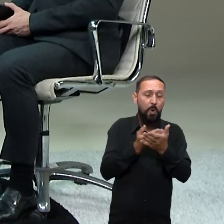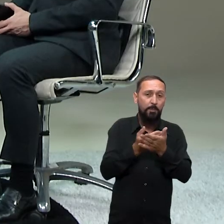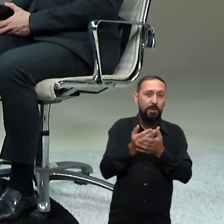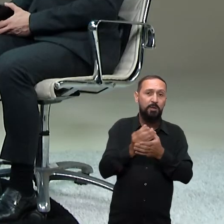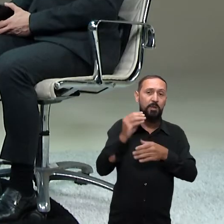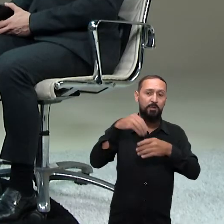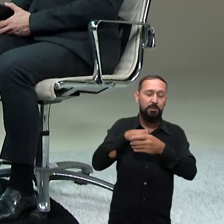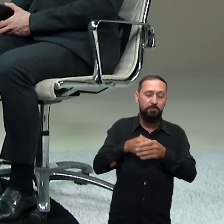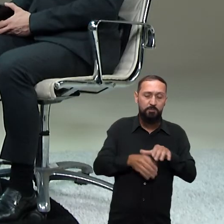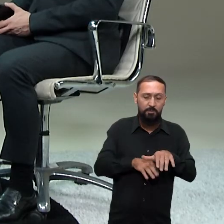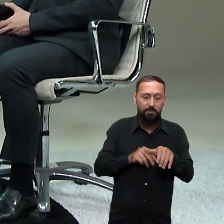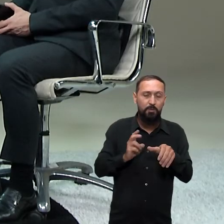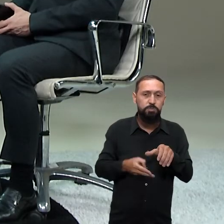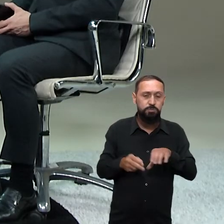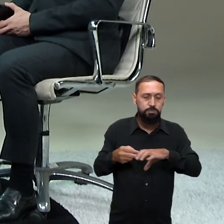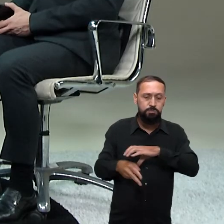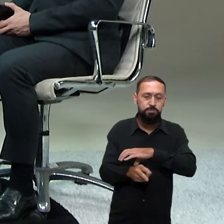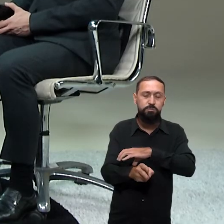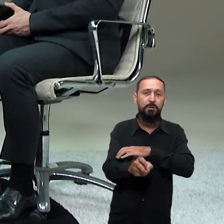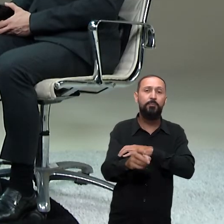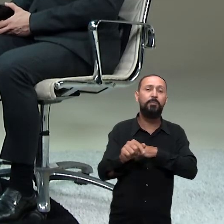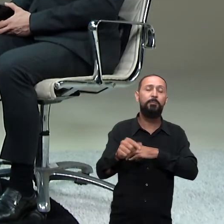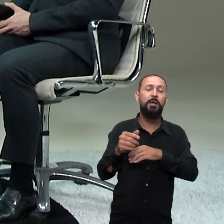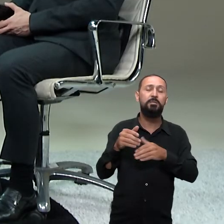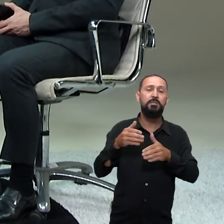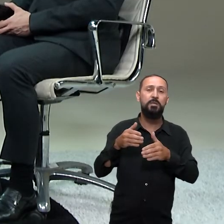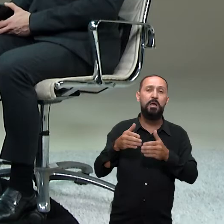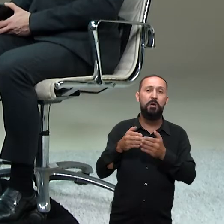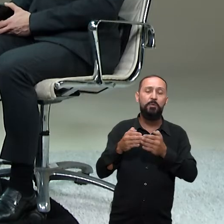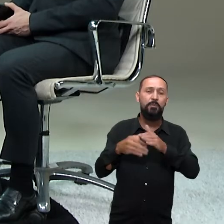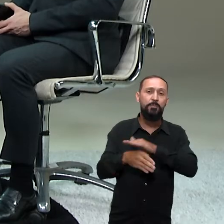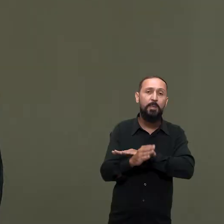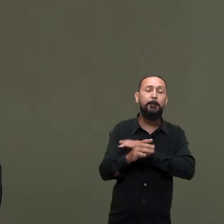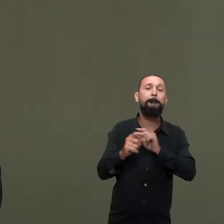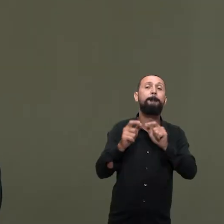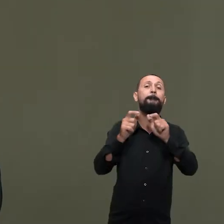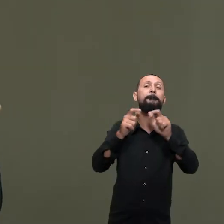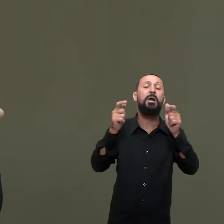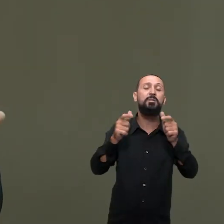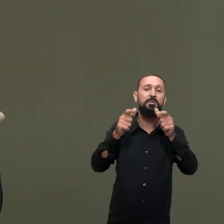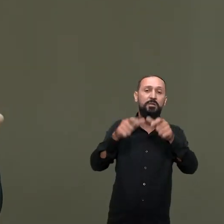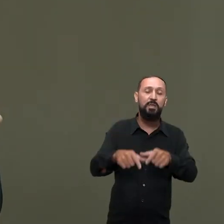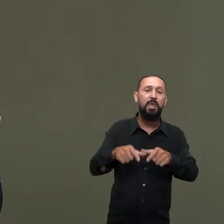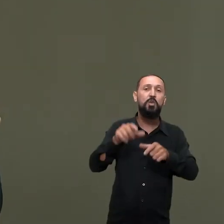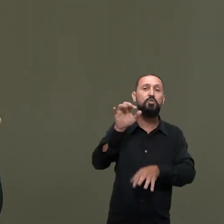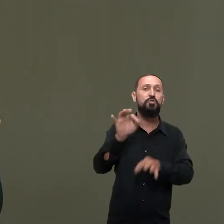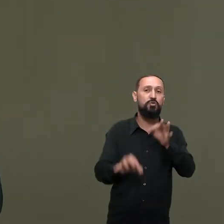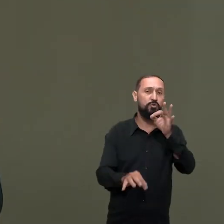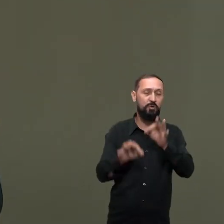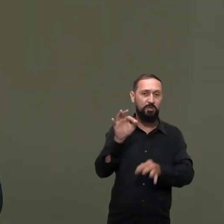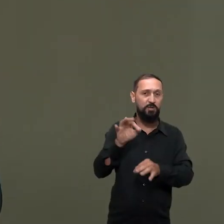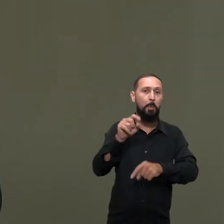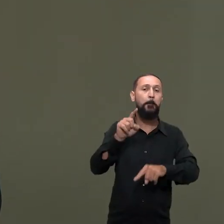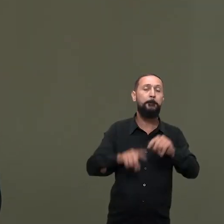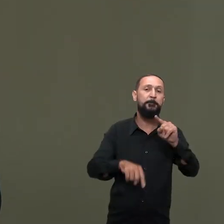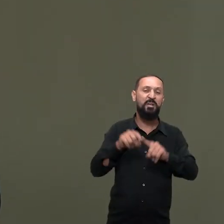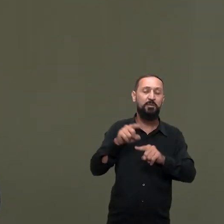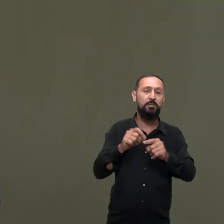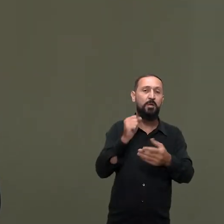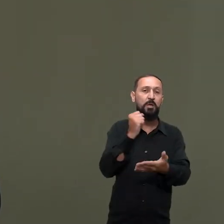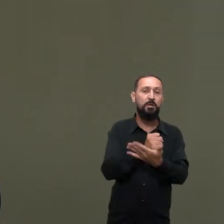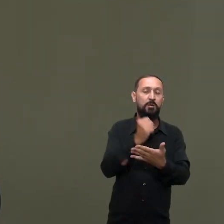fluxo contínuo dentro do gasoduto, e ele entra por Corumbá, mas o destinatário jurídico da mercadoria,